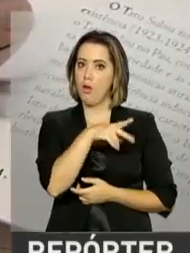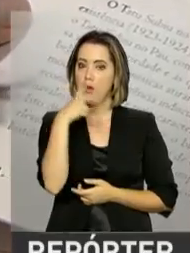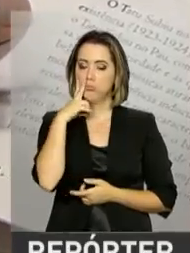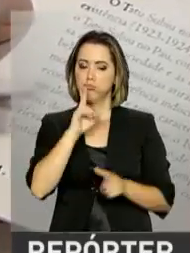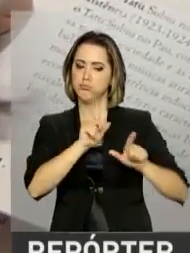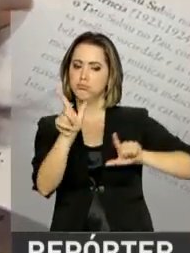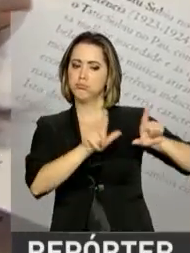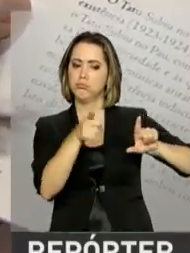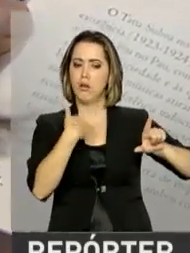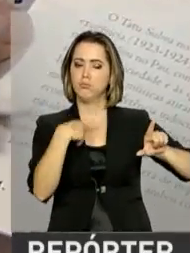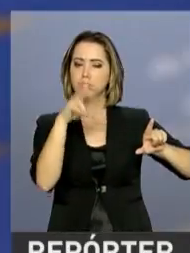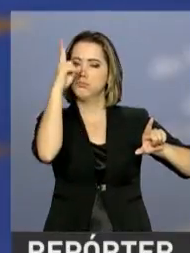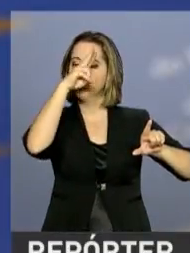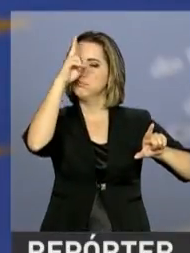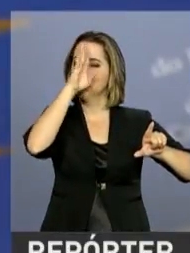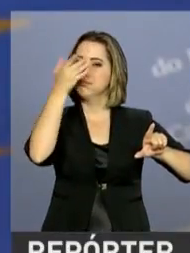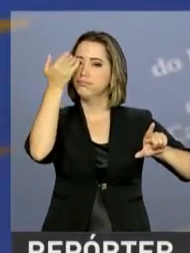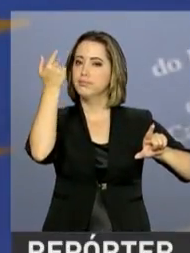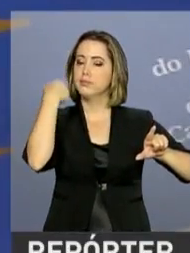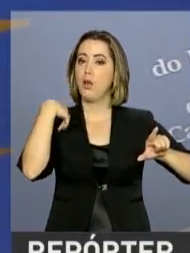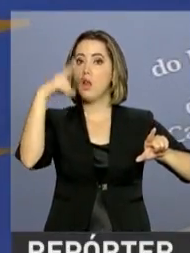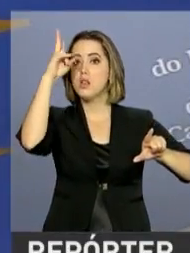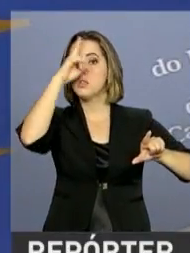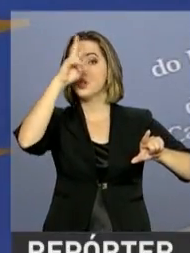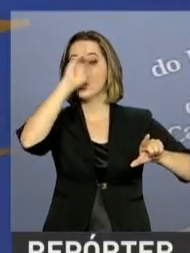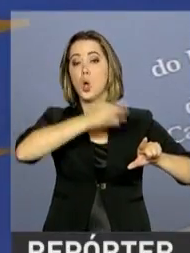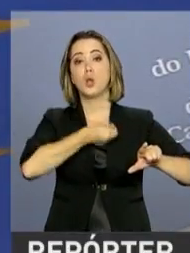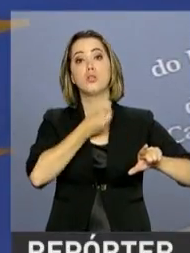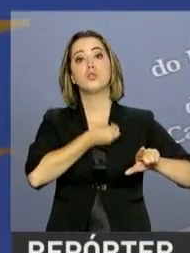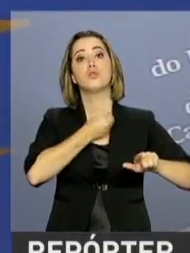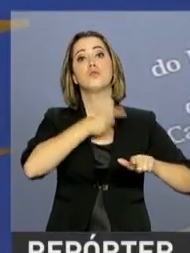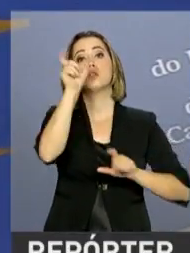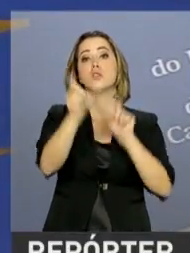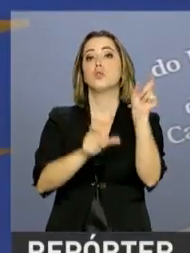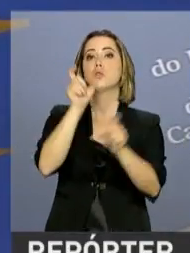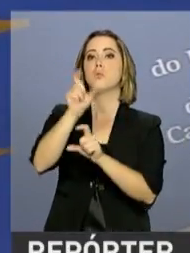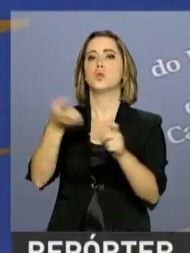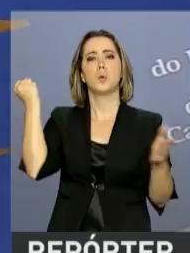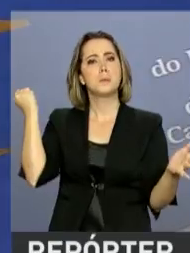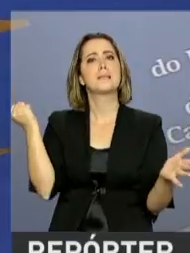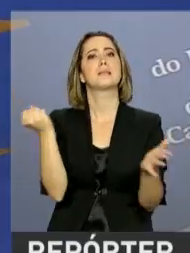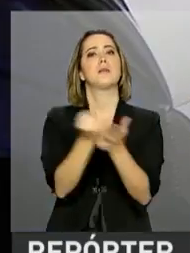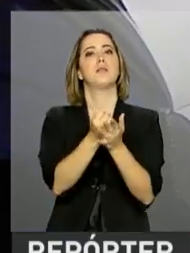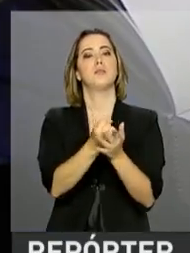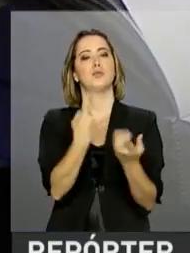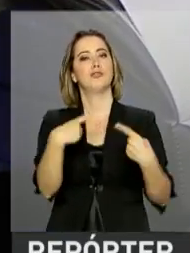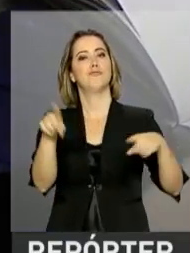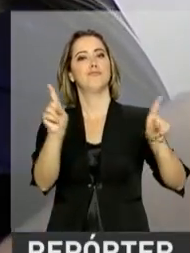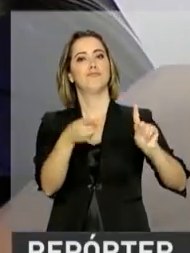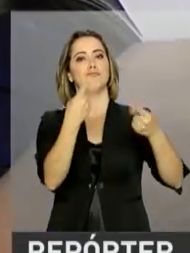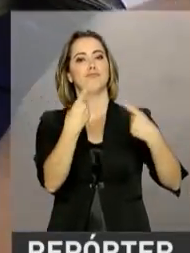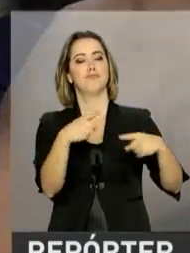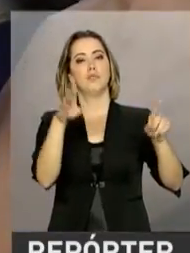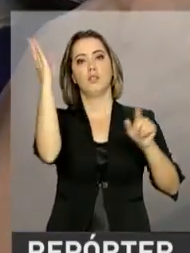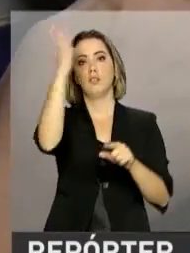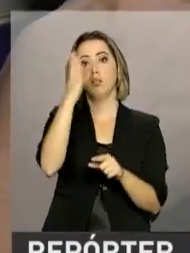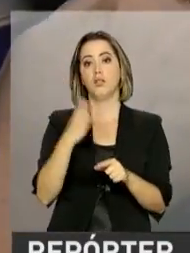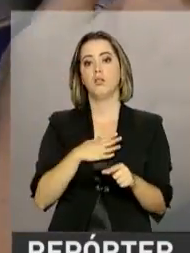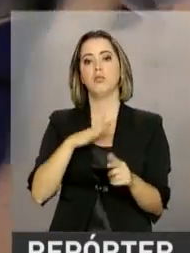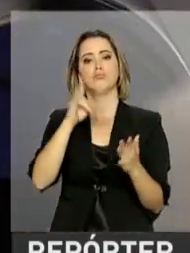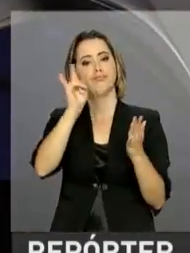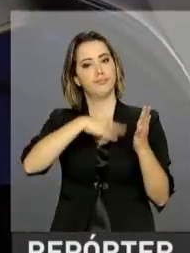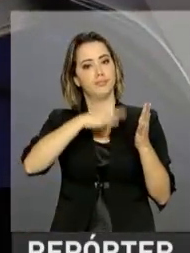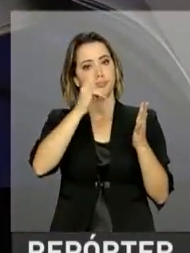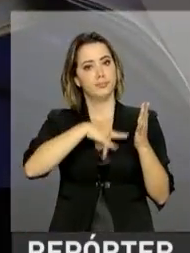Imagens que trazem memórias, histórias de vida de artistas que marcaram a música brasileira, arquivos que lembram